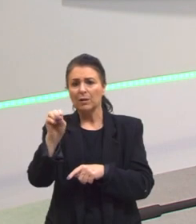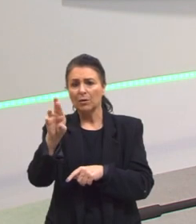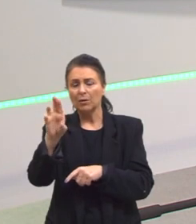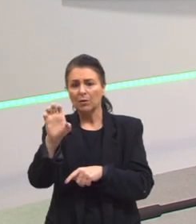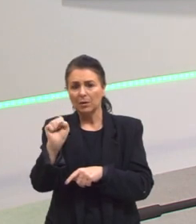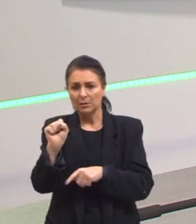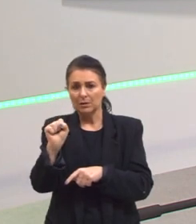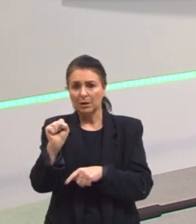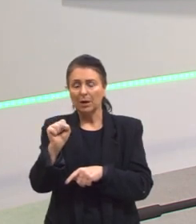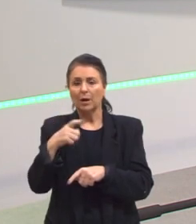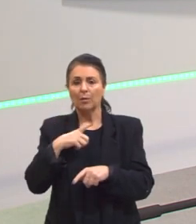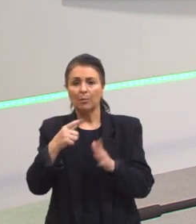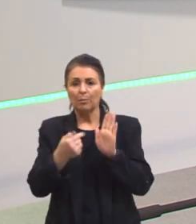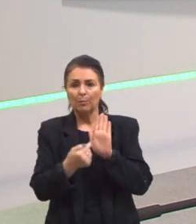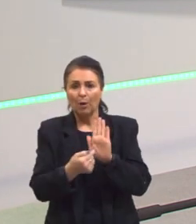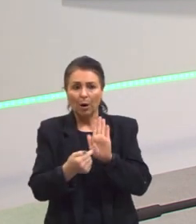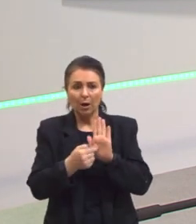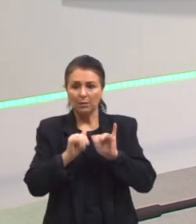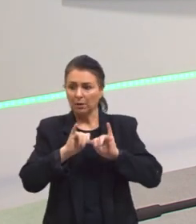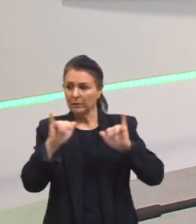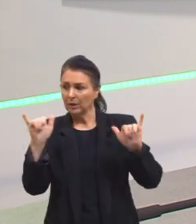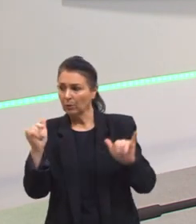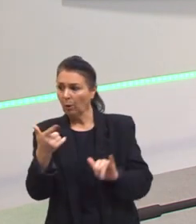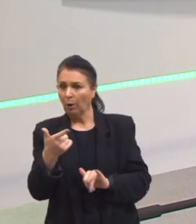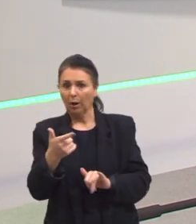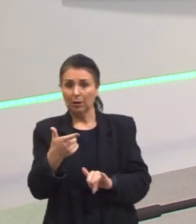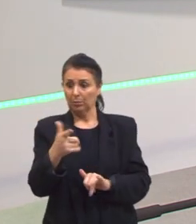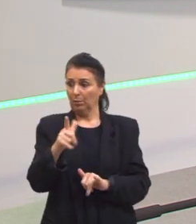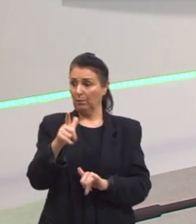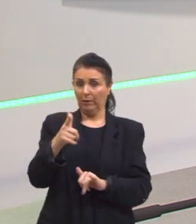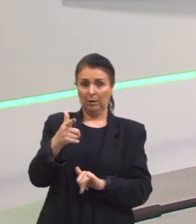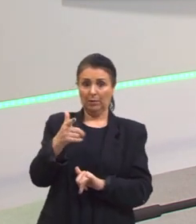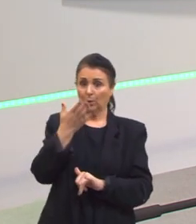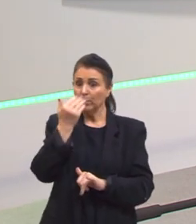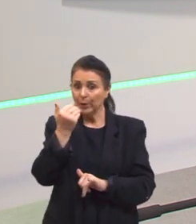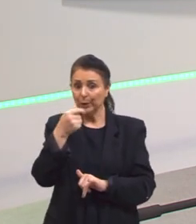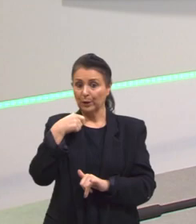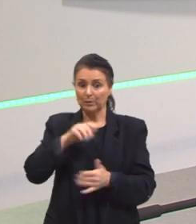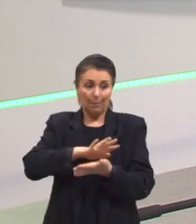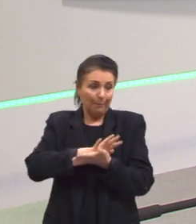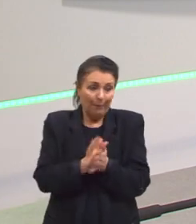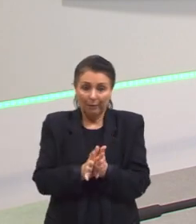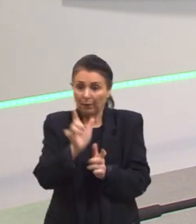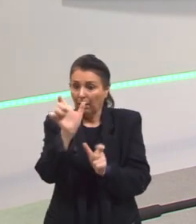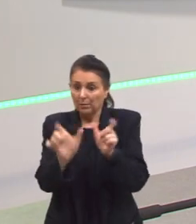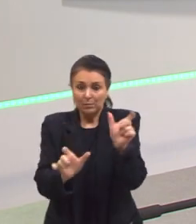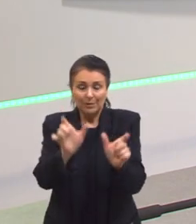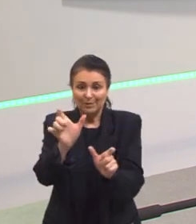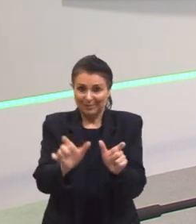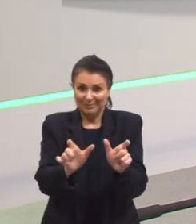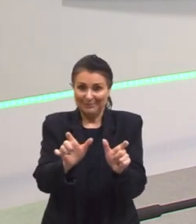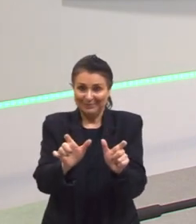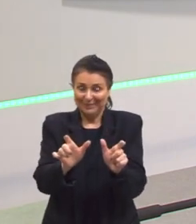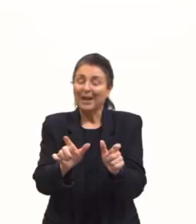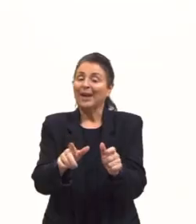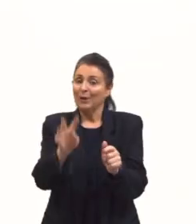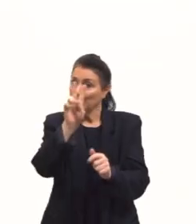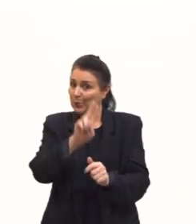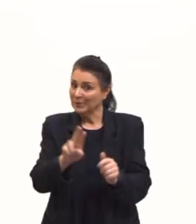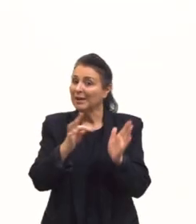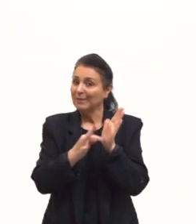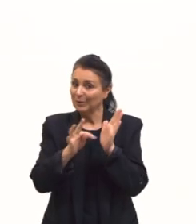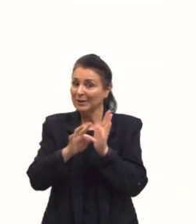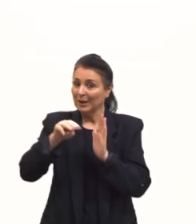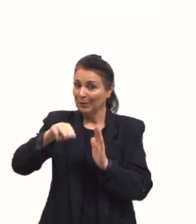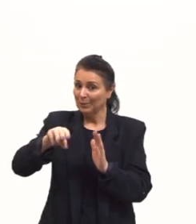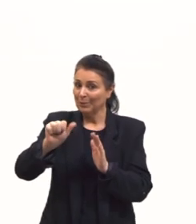thanos sendo malthusiano lá não vai ter Então nós vamos acabar com a metade da população é bem malthusiana aí a ideia